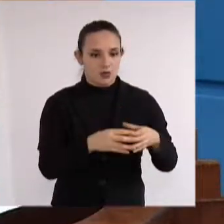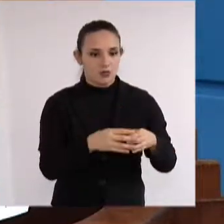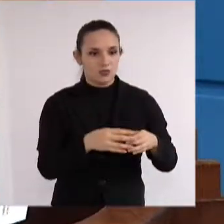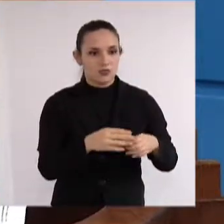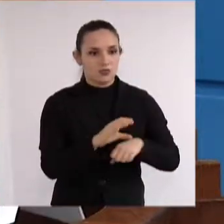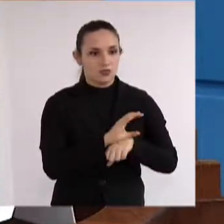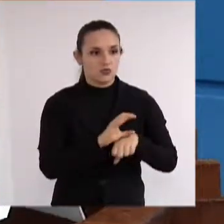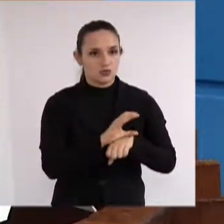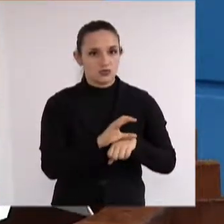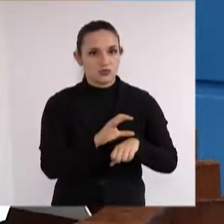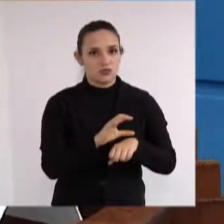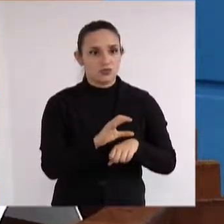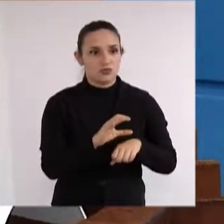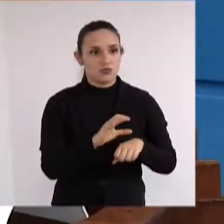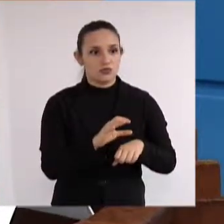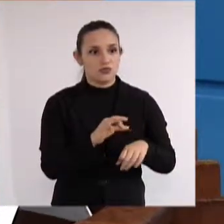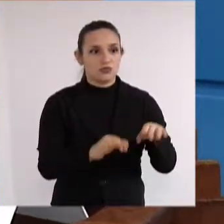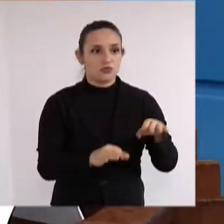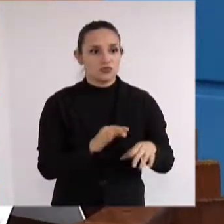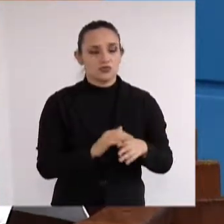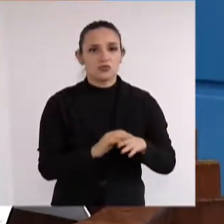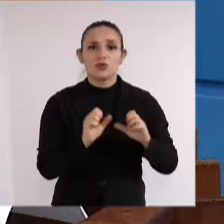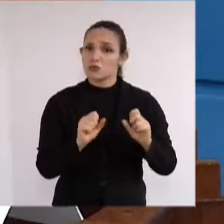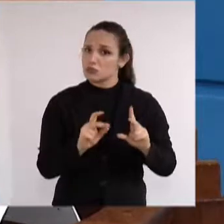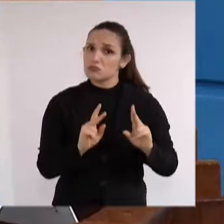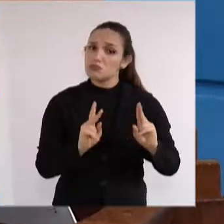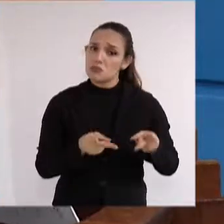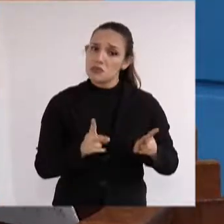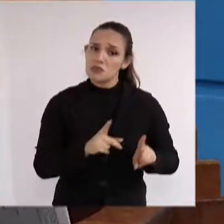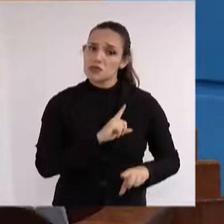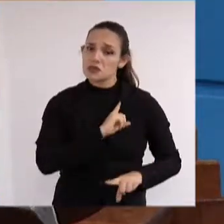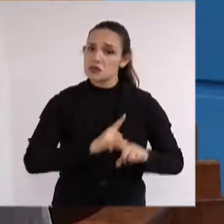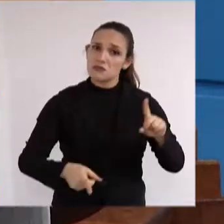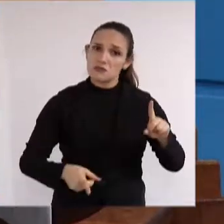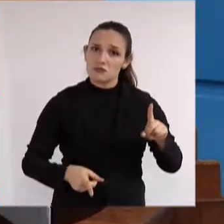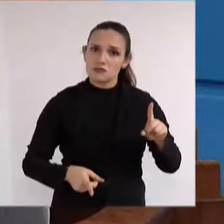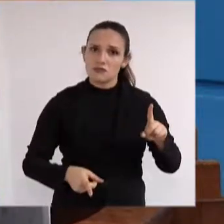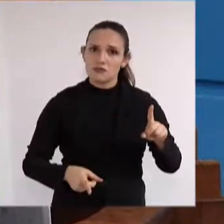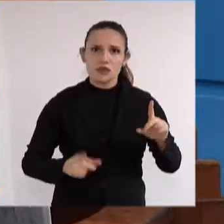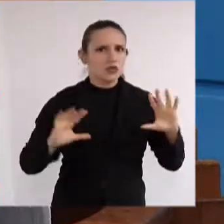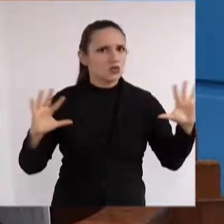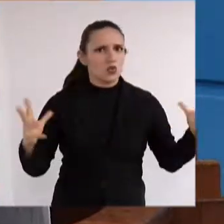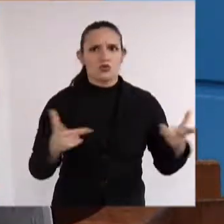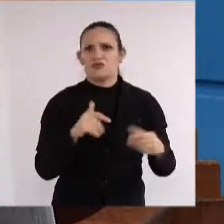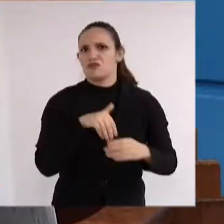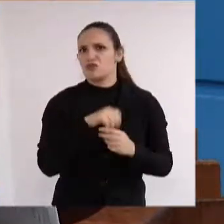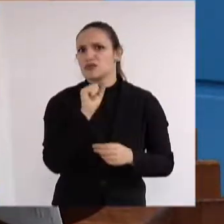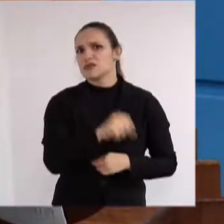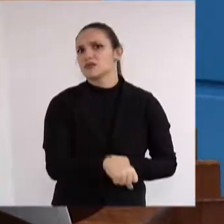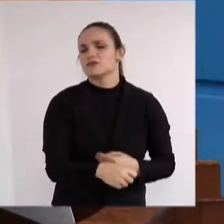cujo parecer foi pela manutenção do veto por unanimidade.